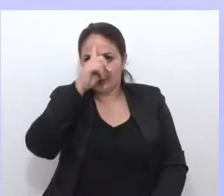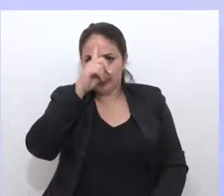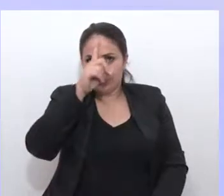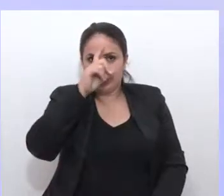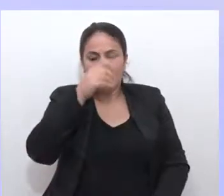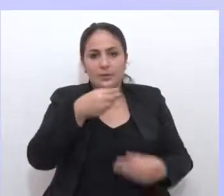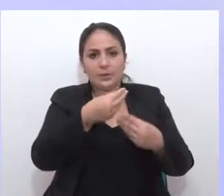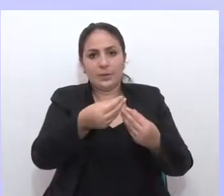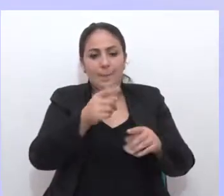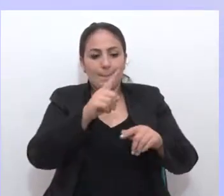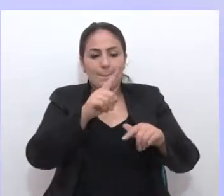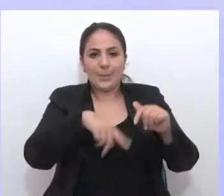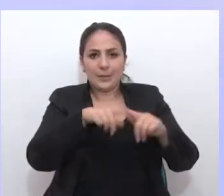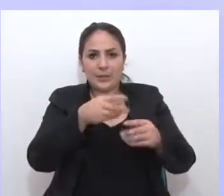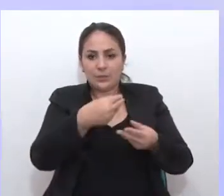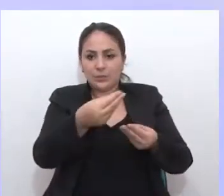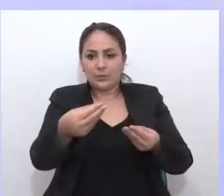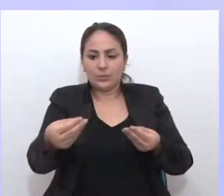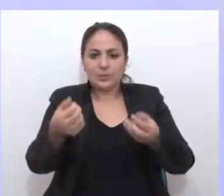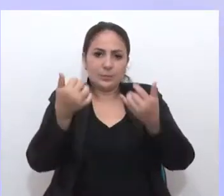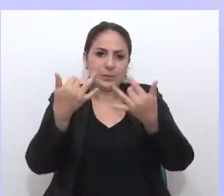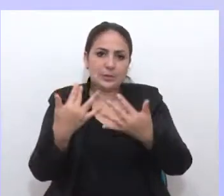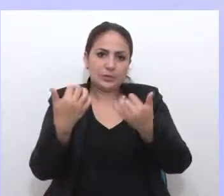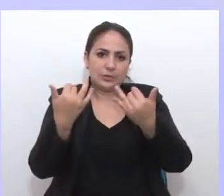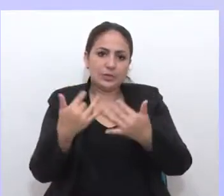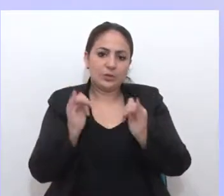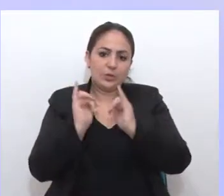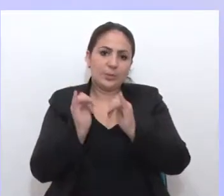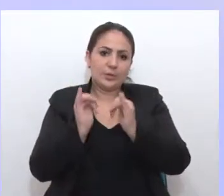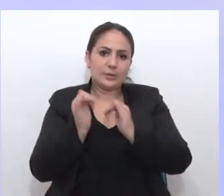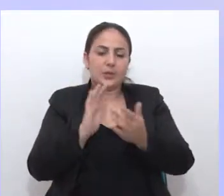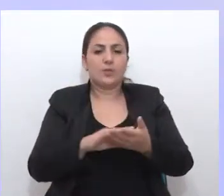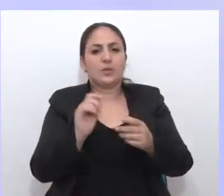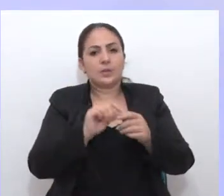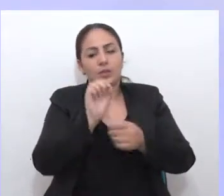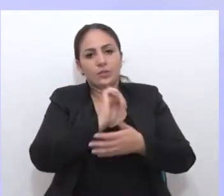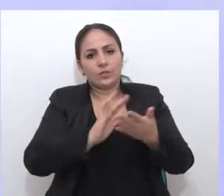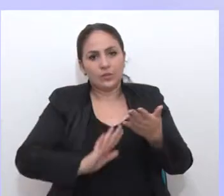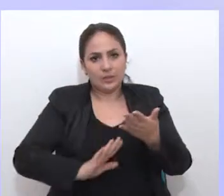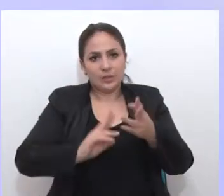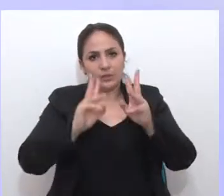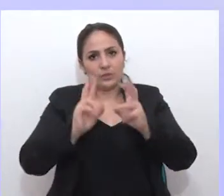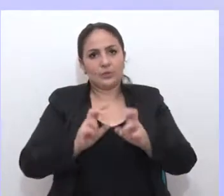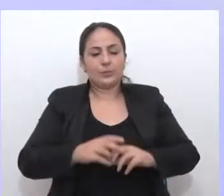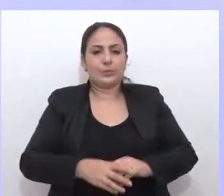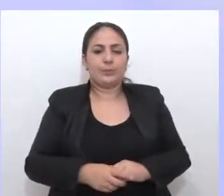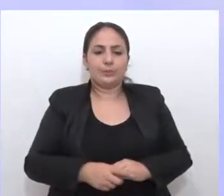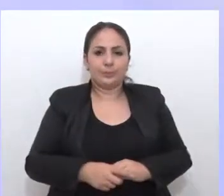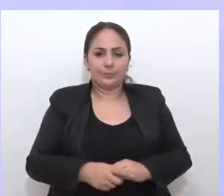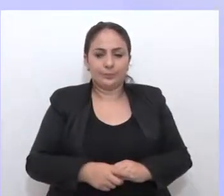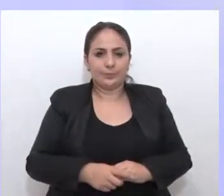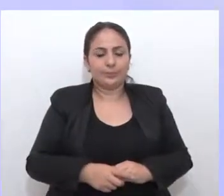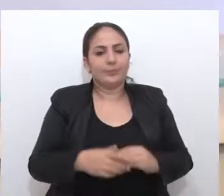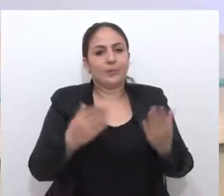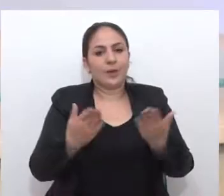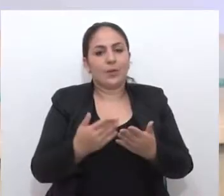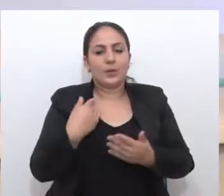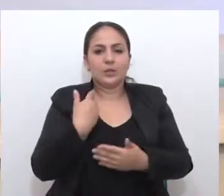hospital, entregando materiais explicativos e realizando atividades lúdicas sobre o